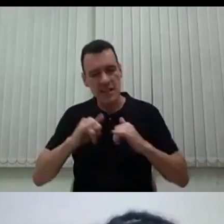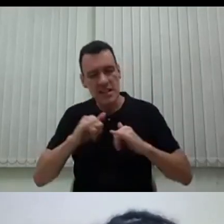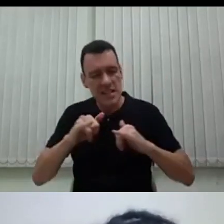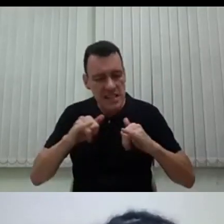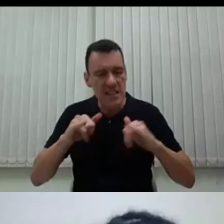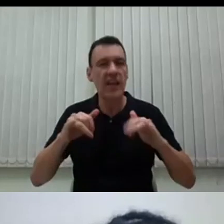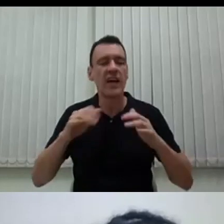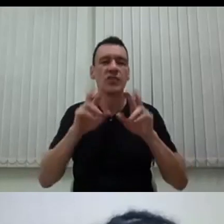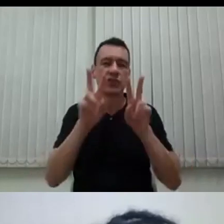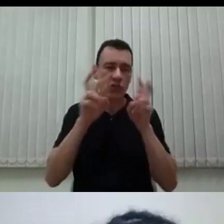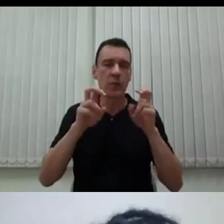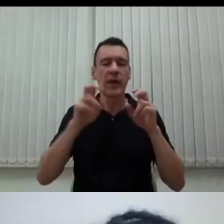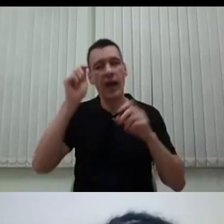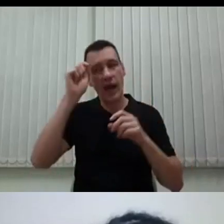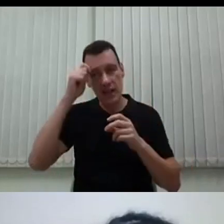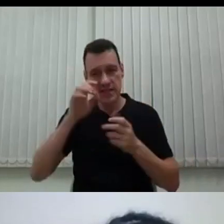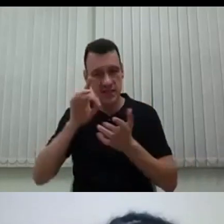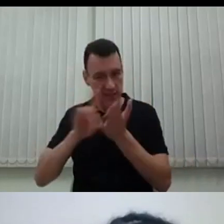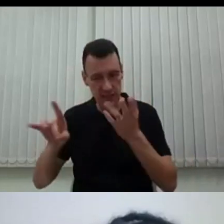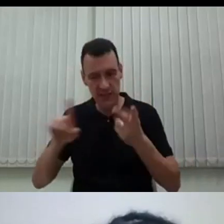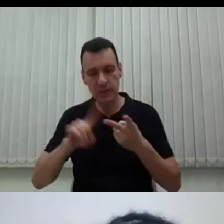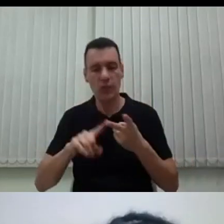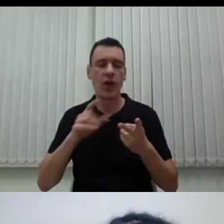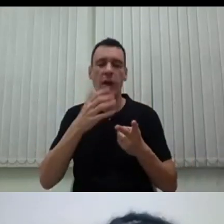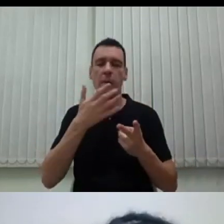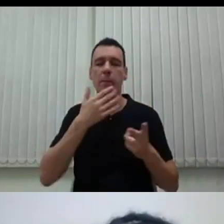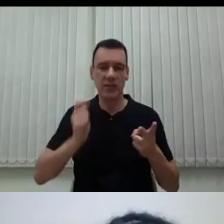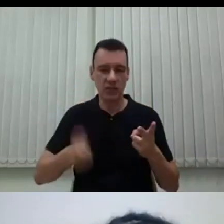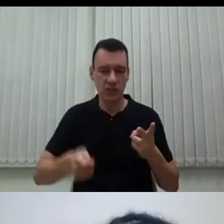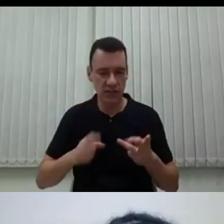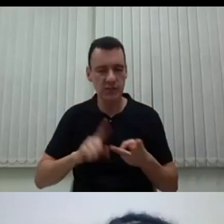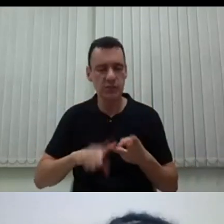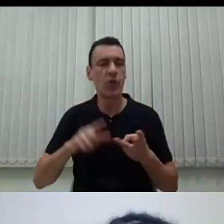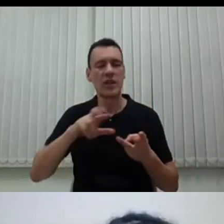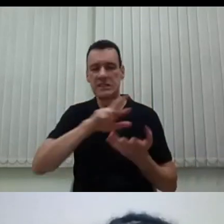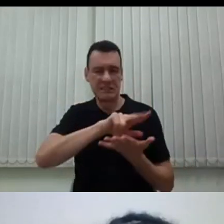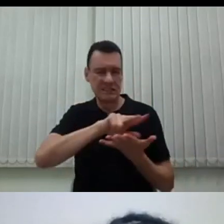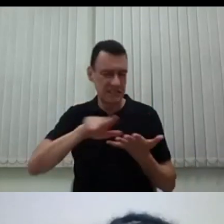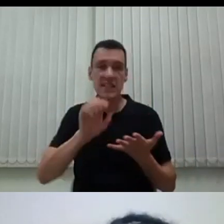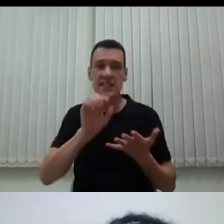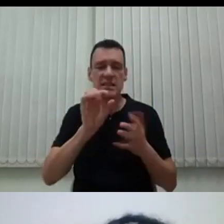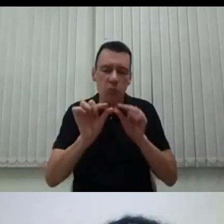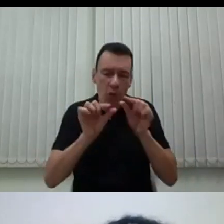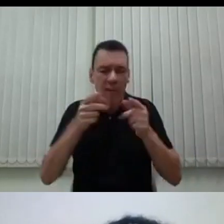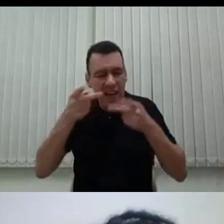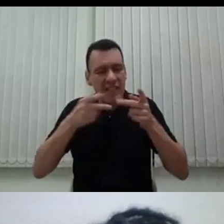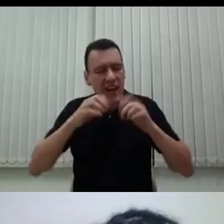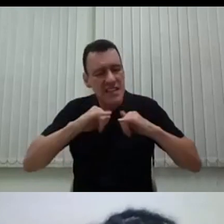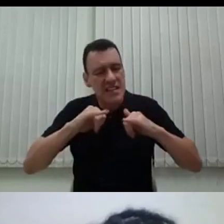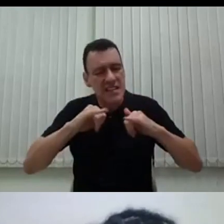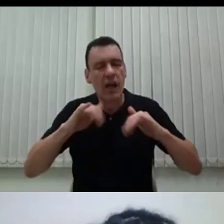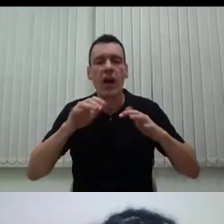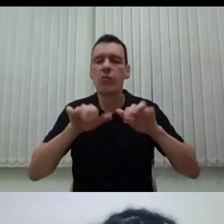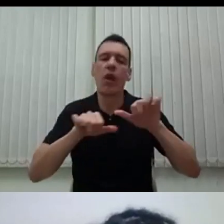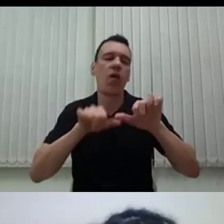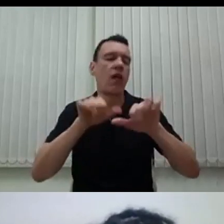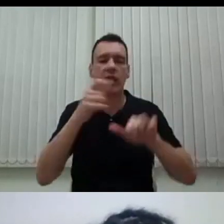machismo. E eu acho que com essas pequenas coisas as mudanças podem acontecer, do ponto de vista.